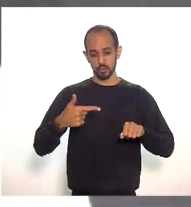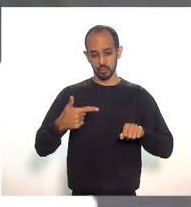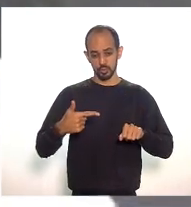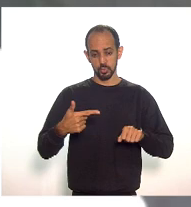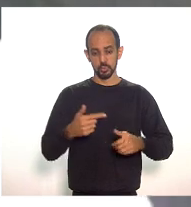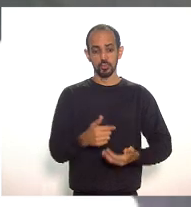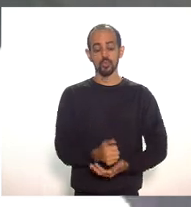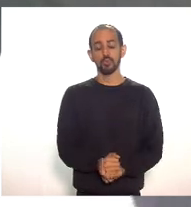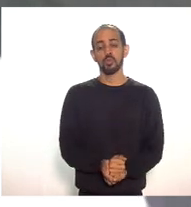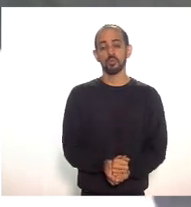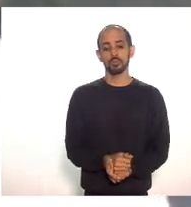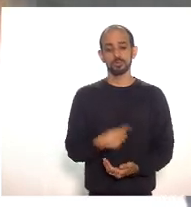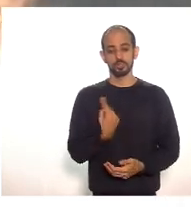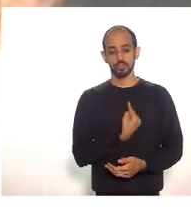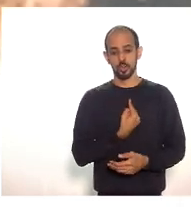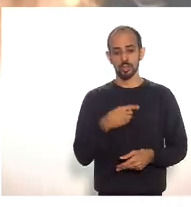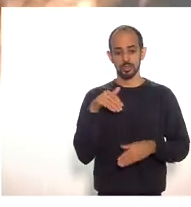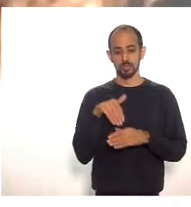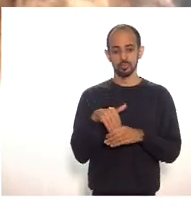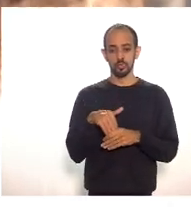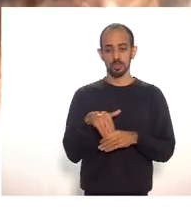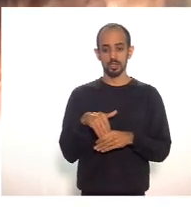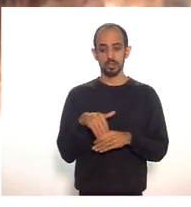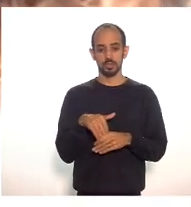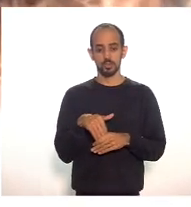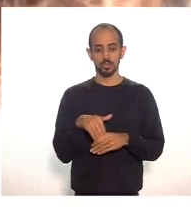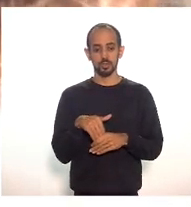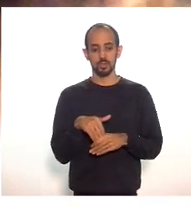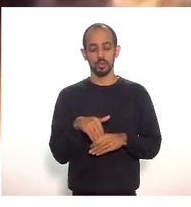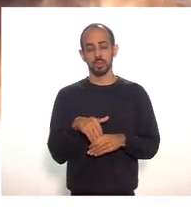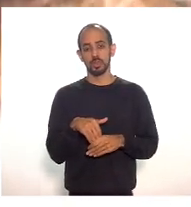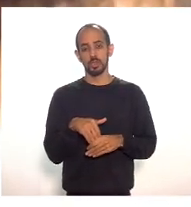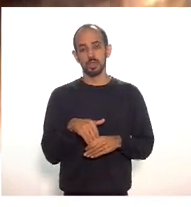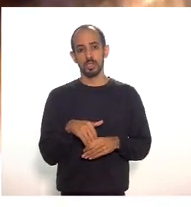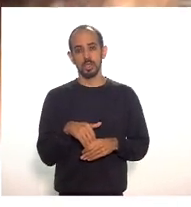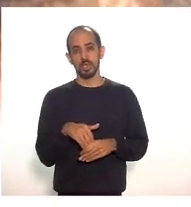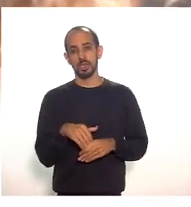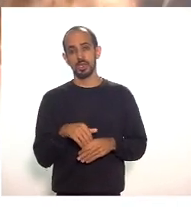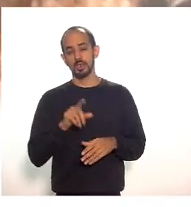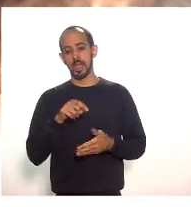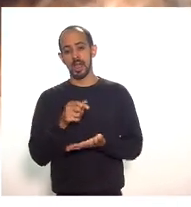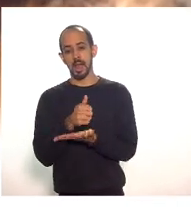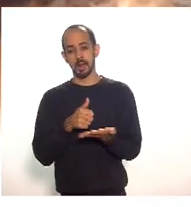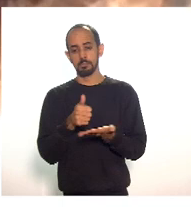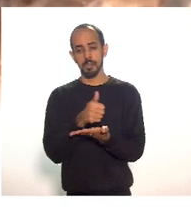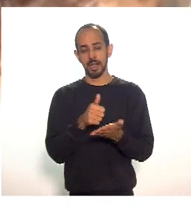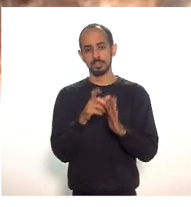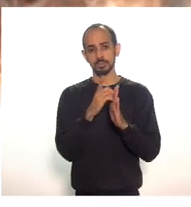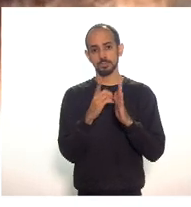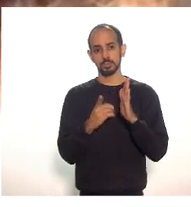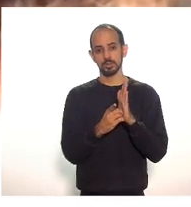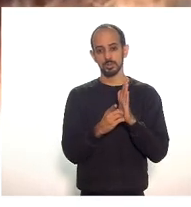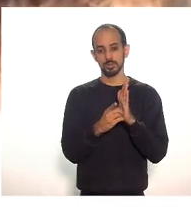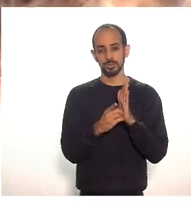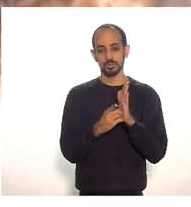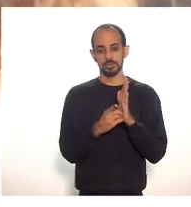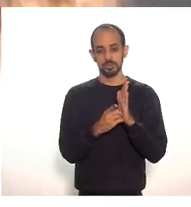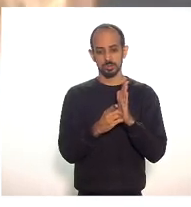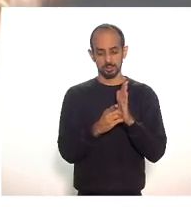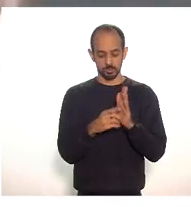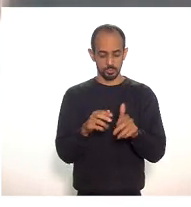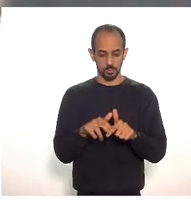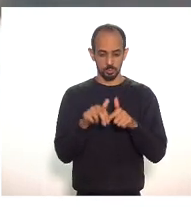está hoje discutindo e botando ele com ele torna baile do Decreto é